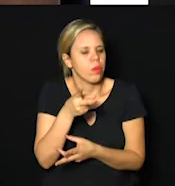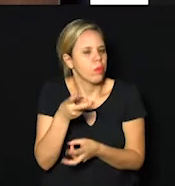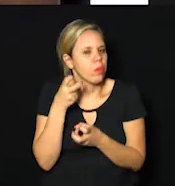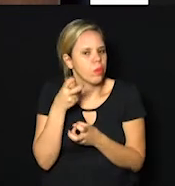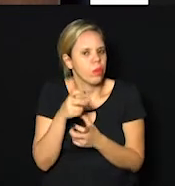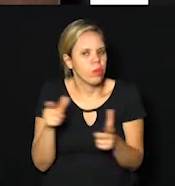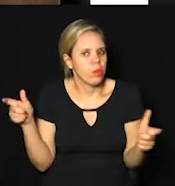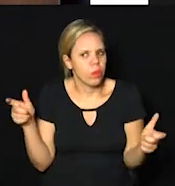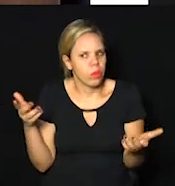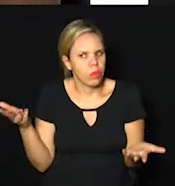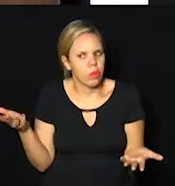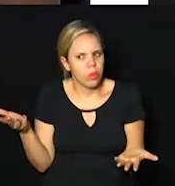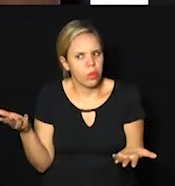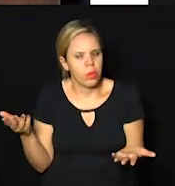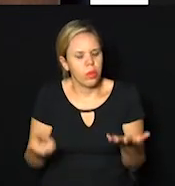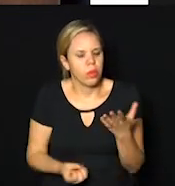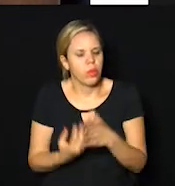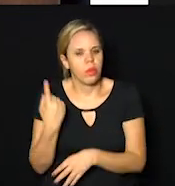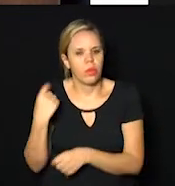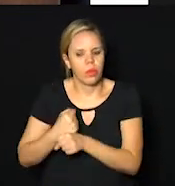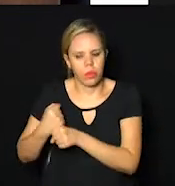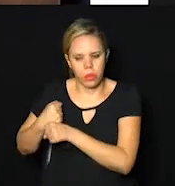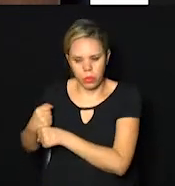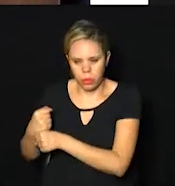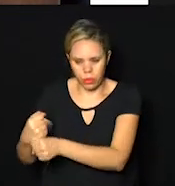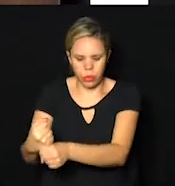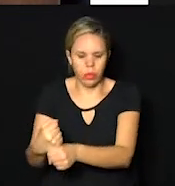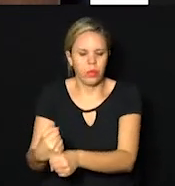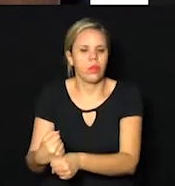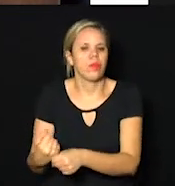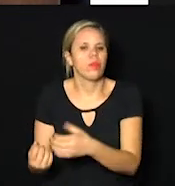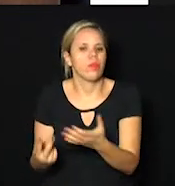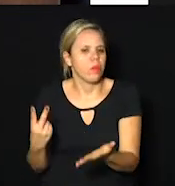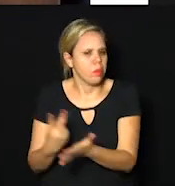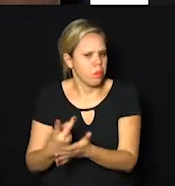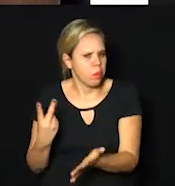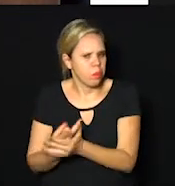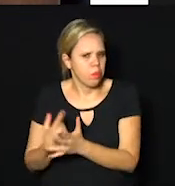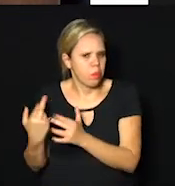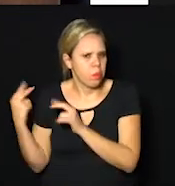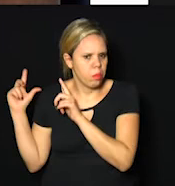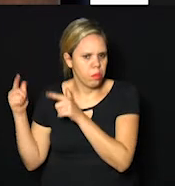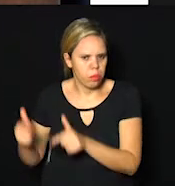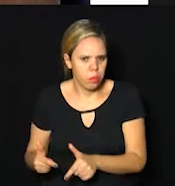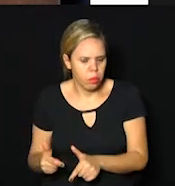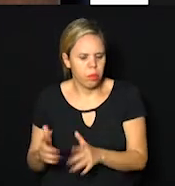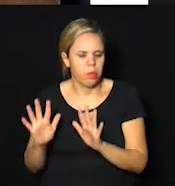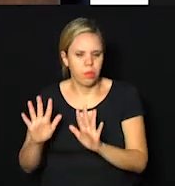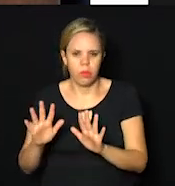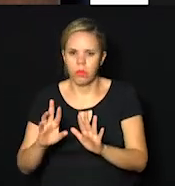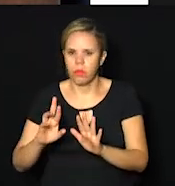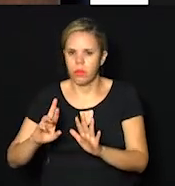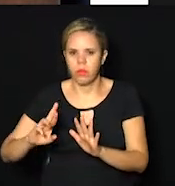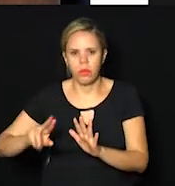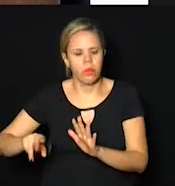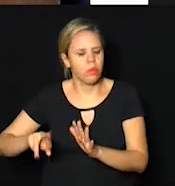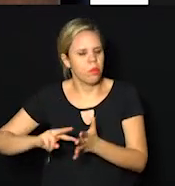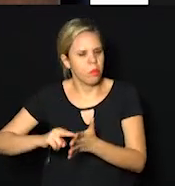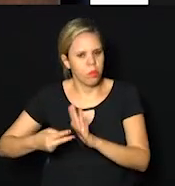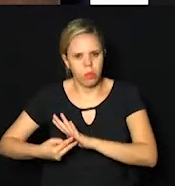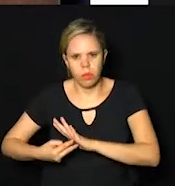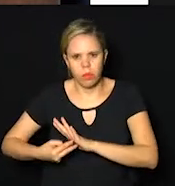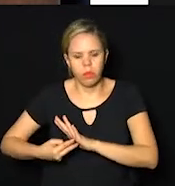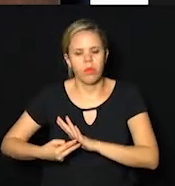grande. Mas o que aconteceu nos últimos anos foi uma tendência conservadora. Mas isso não quer dizer que os progressistas